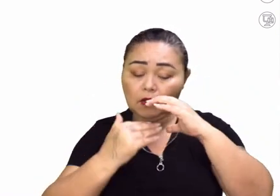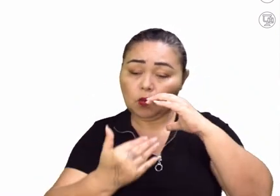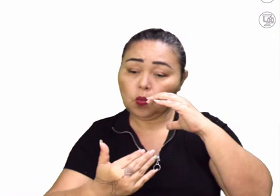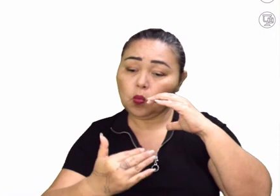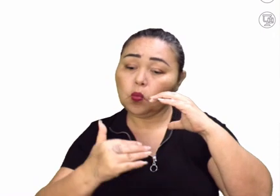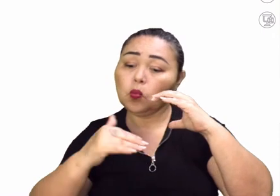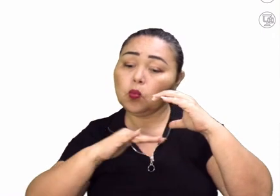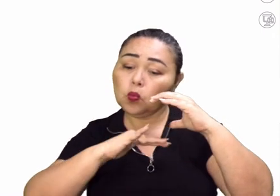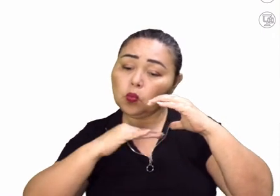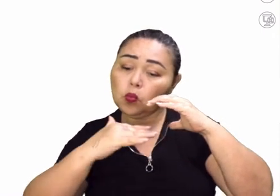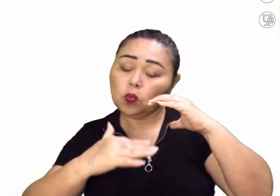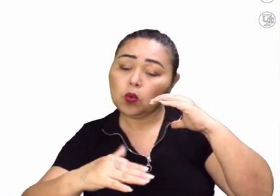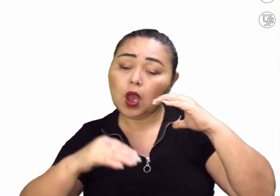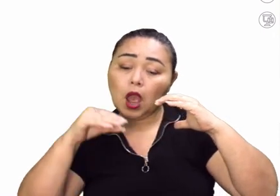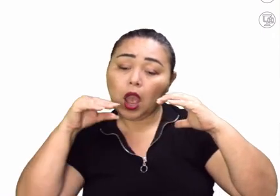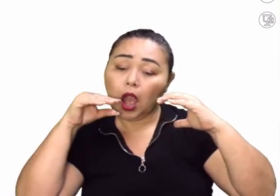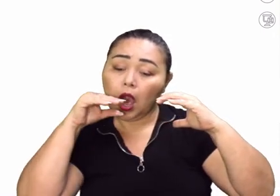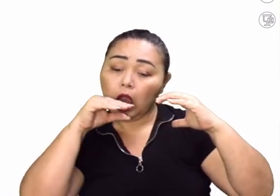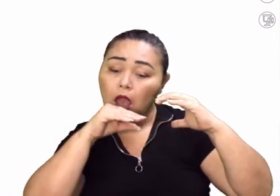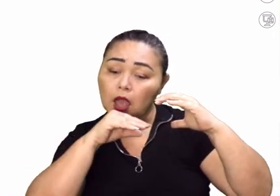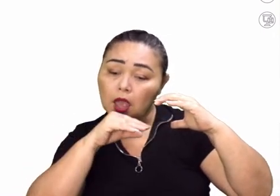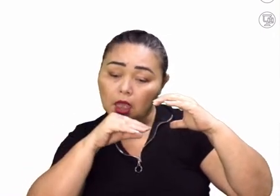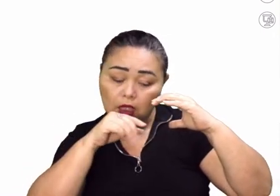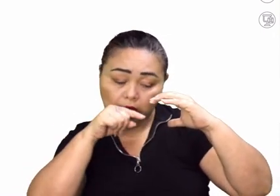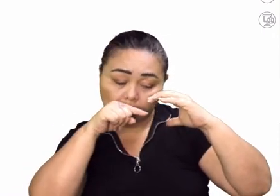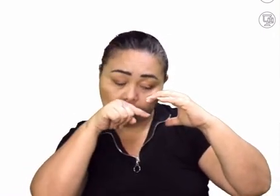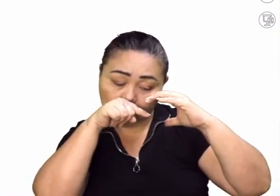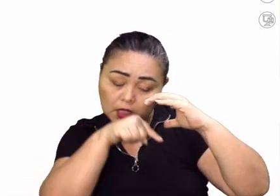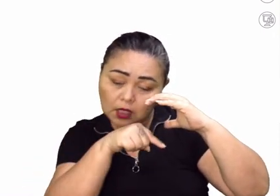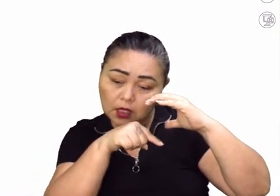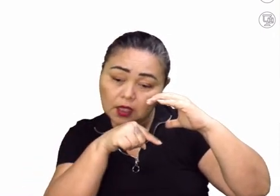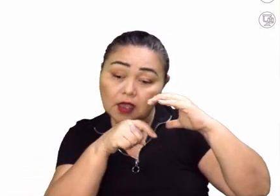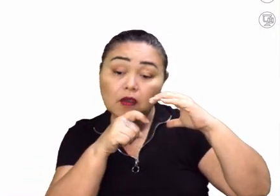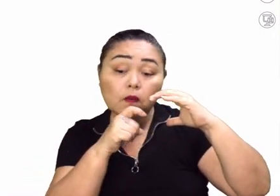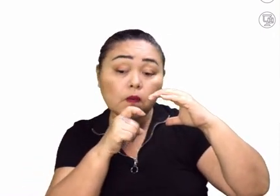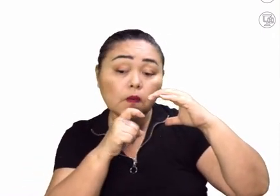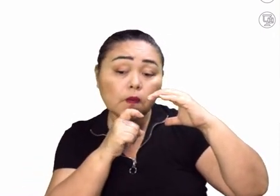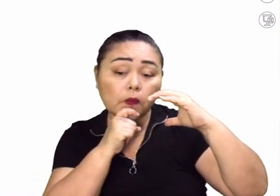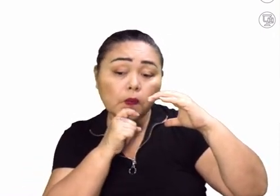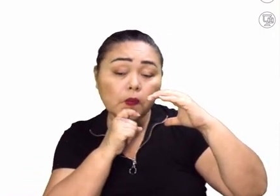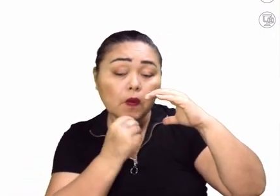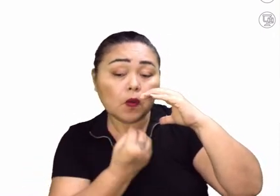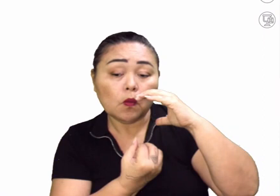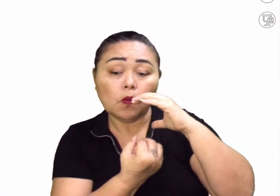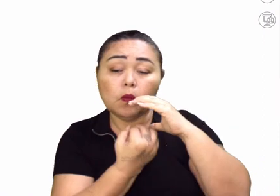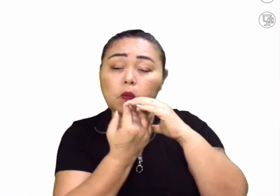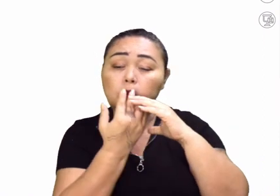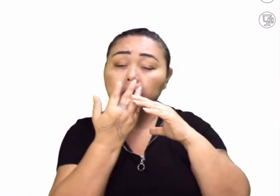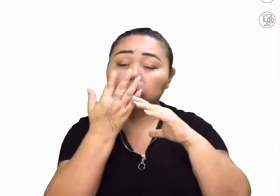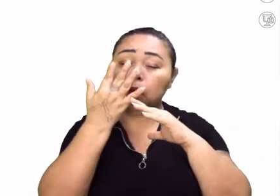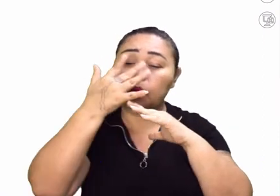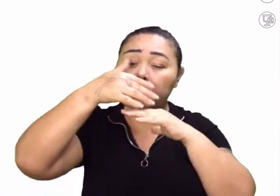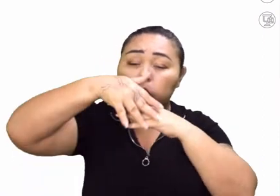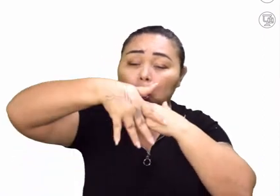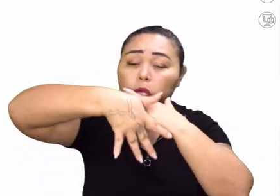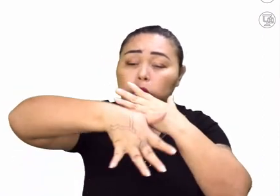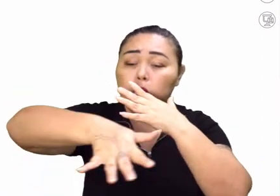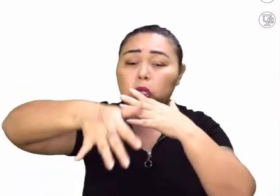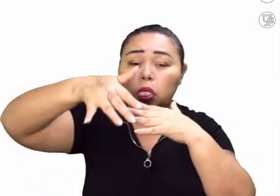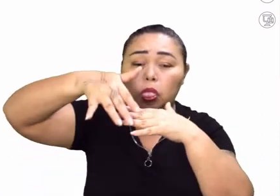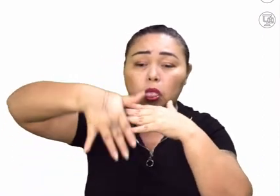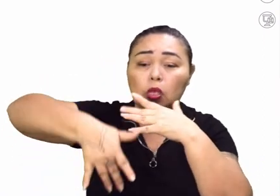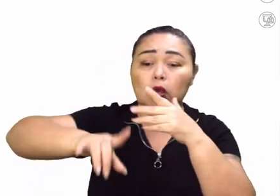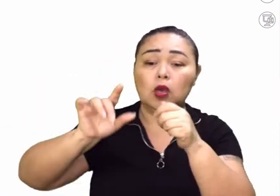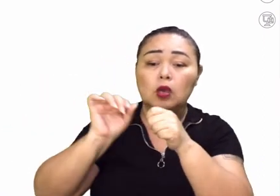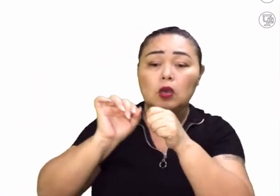resfriou ainda dentro da crosta terrestre muito bem não foi expelido se ela fosse expelida ela seria